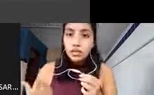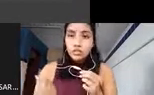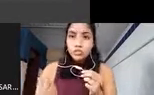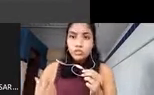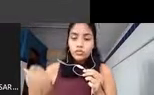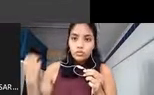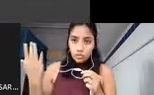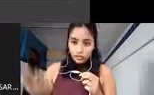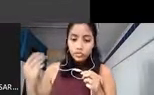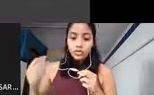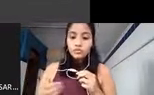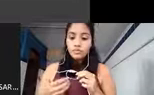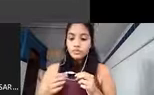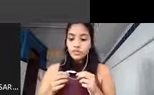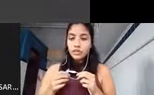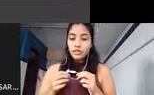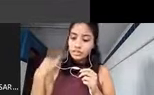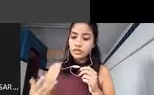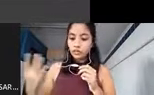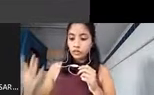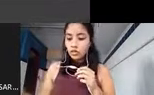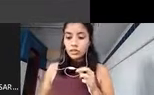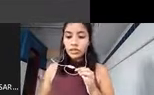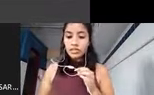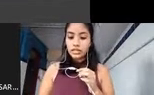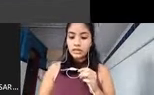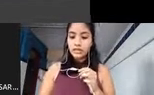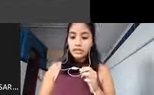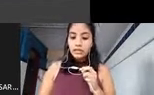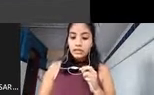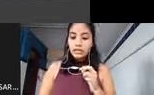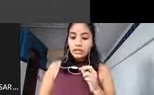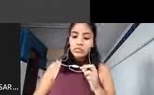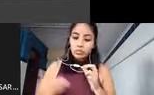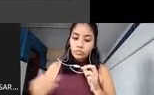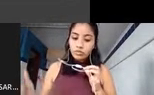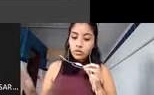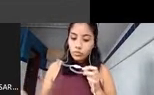visto no, na figura. A cor rosa representa